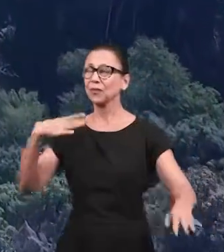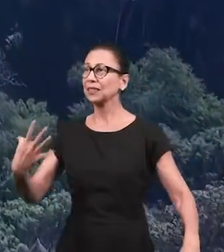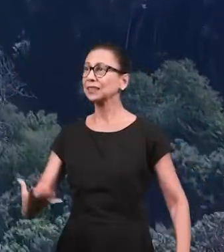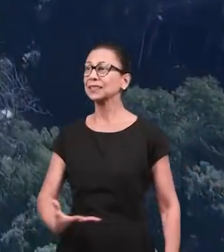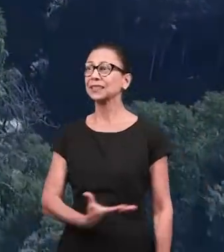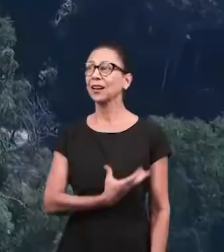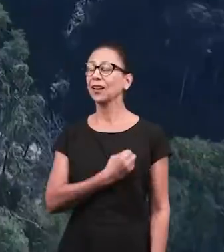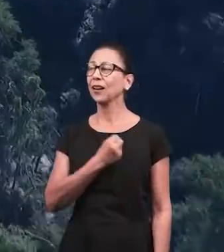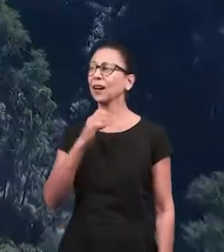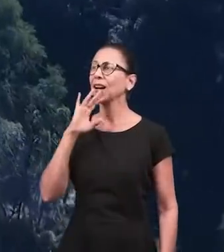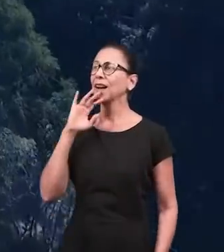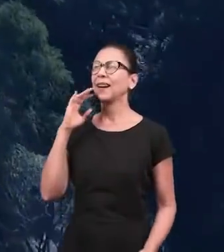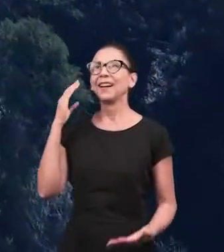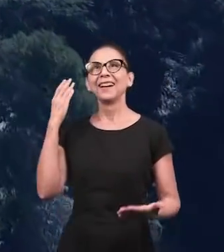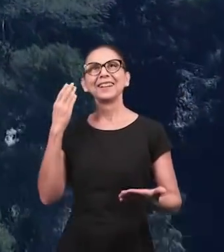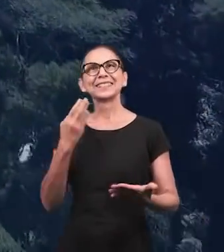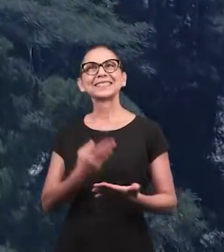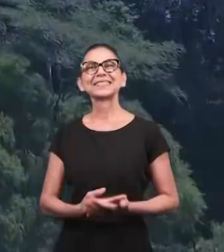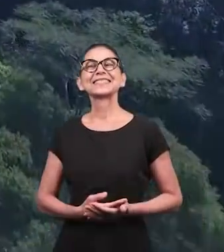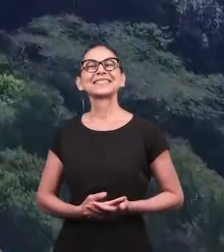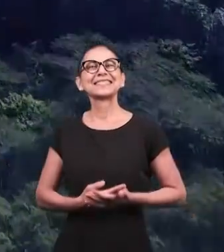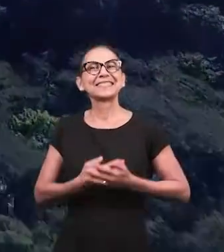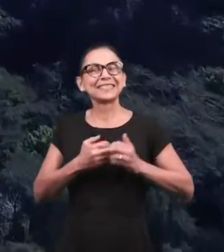entender o que é a salvação,